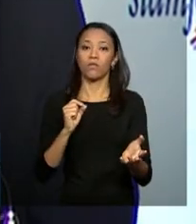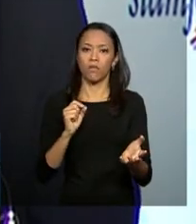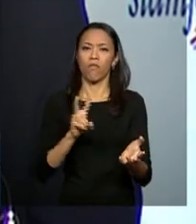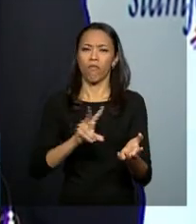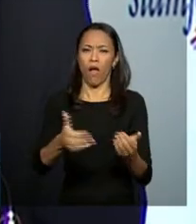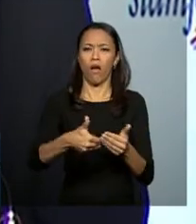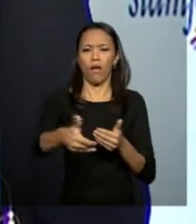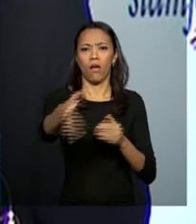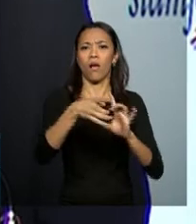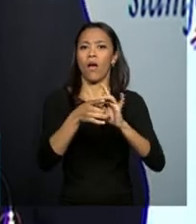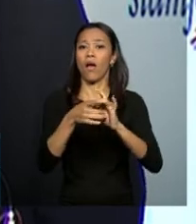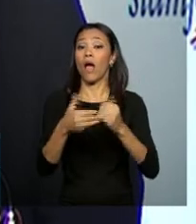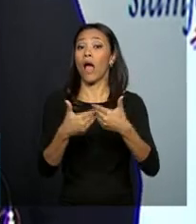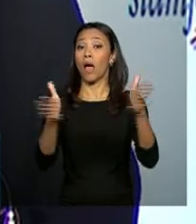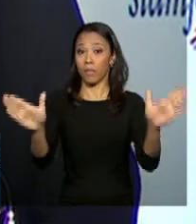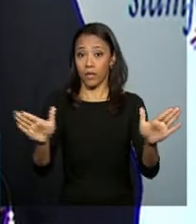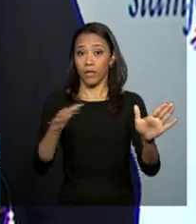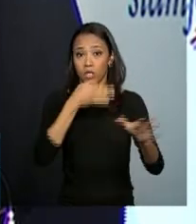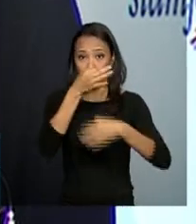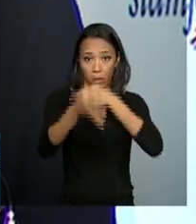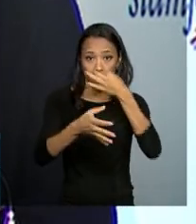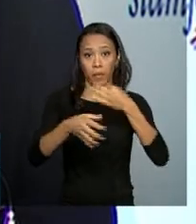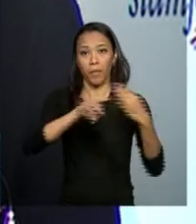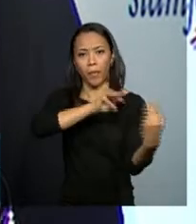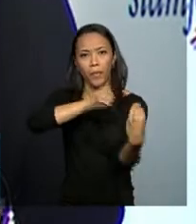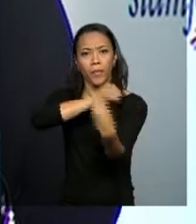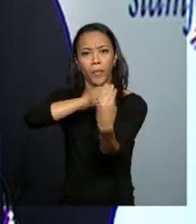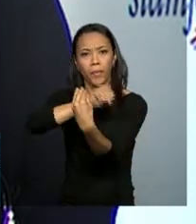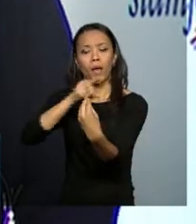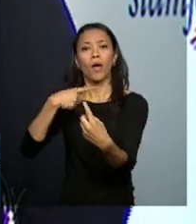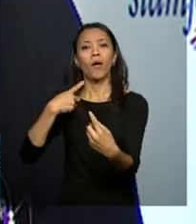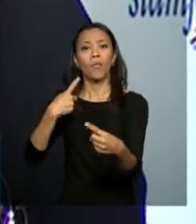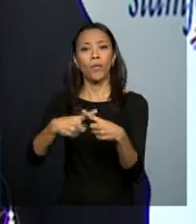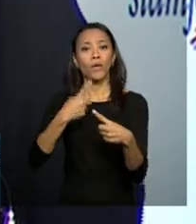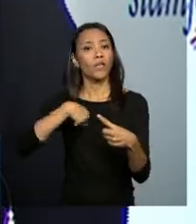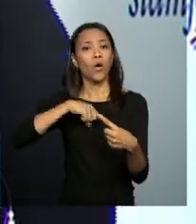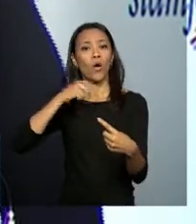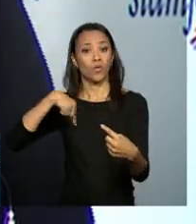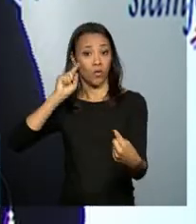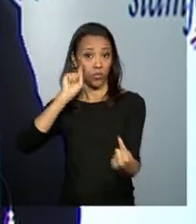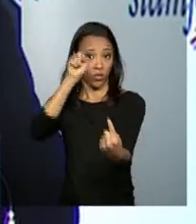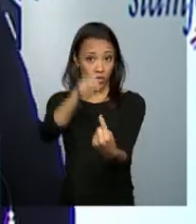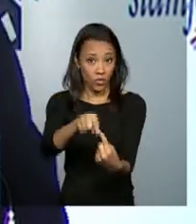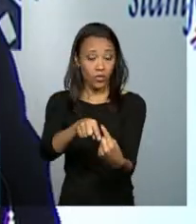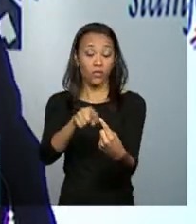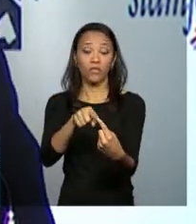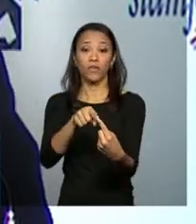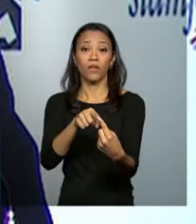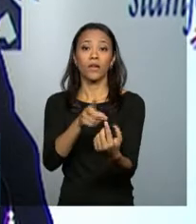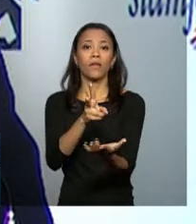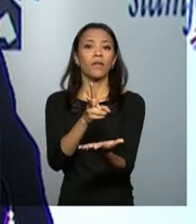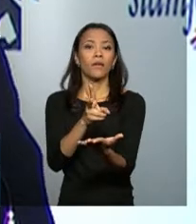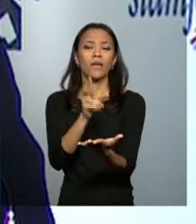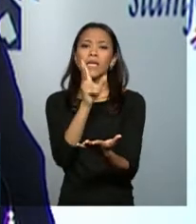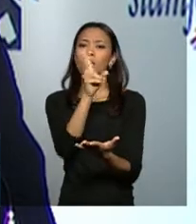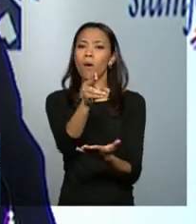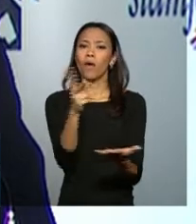essa discussão porque pretendemos cumprir mais ou menos o que ocorreu em 2011,